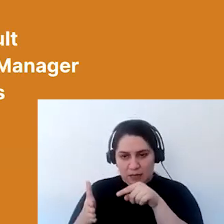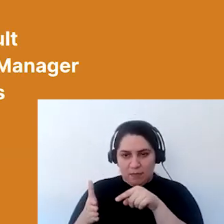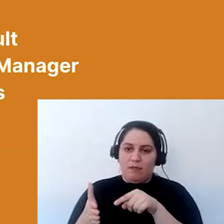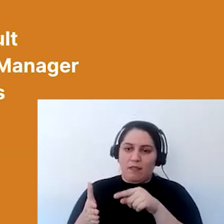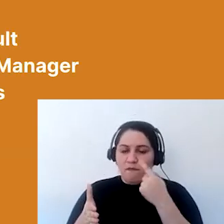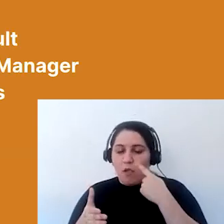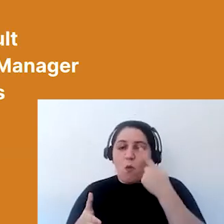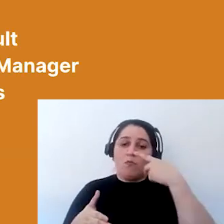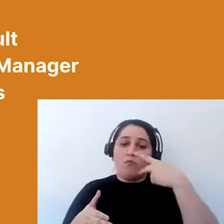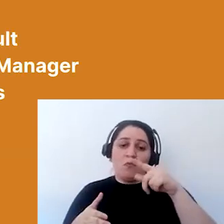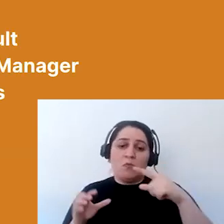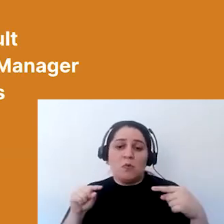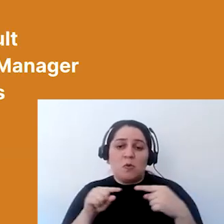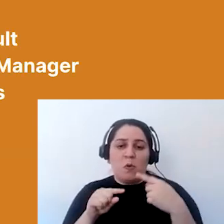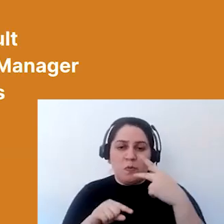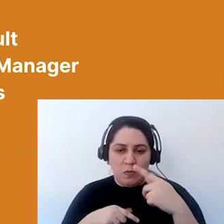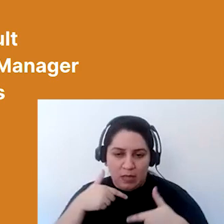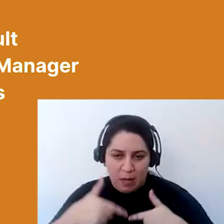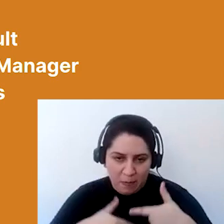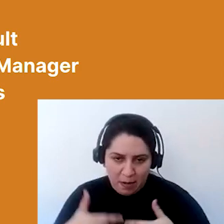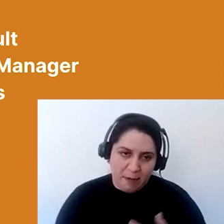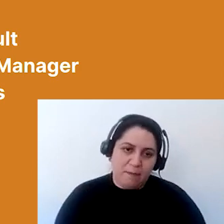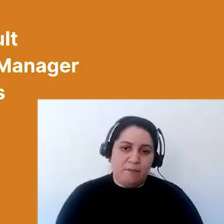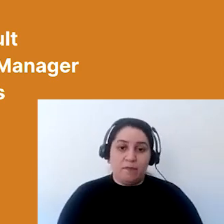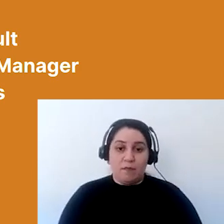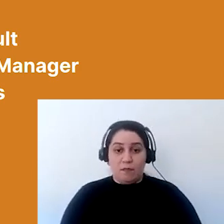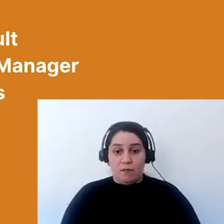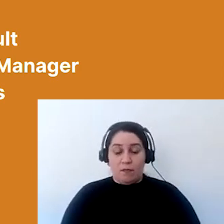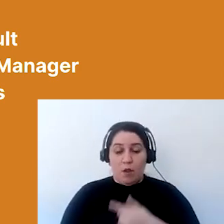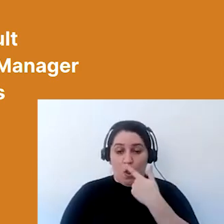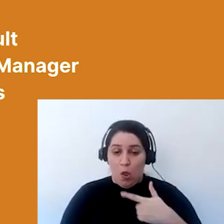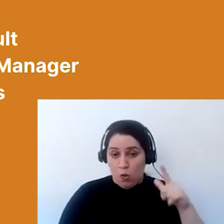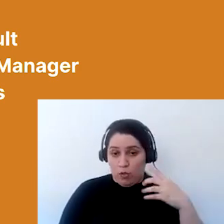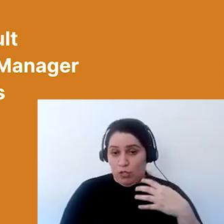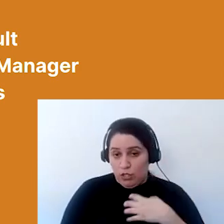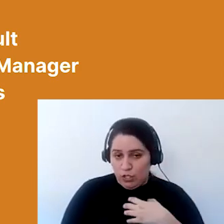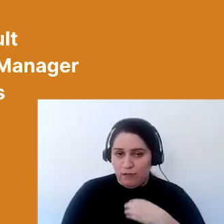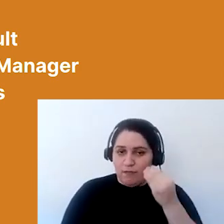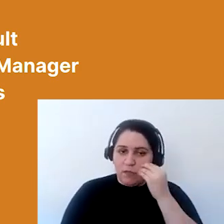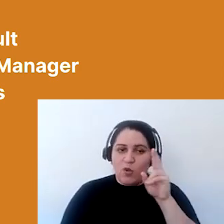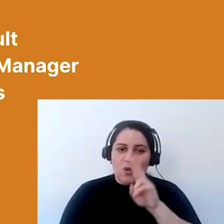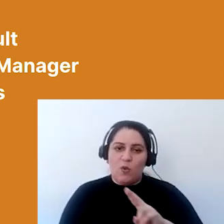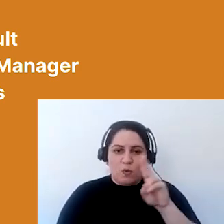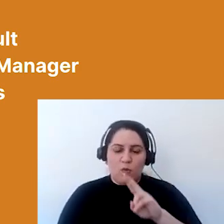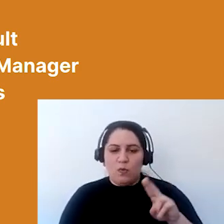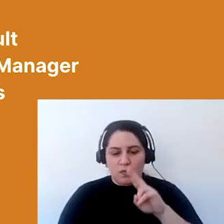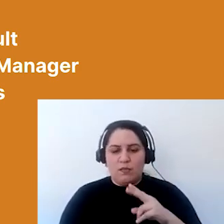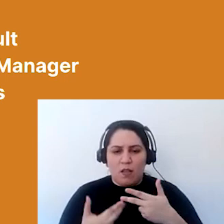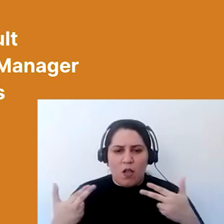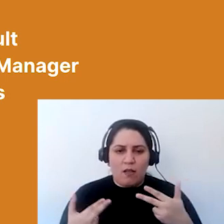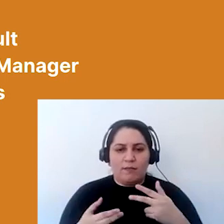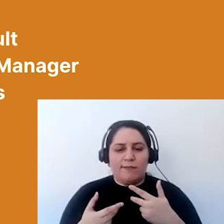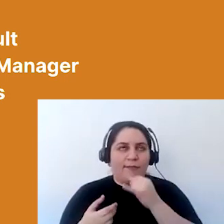adequa melhor ao seu contexto. Outra prática que a gente adotou foi o uso de ferramentas para gerenciamento de